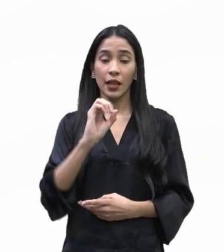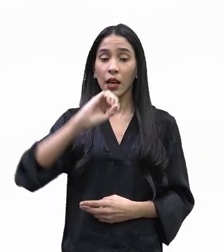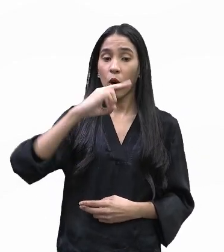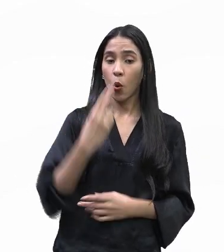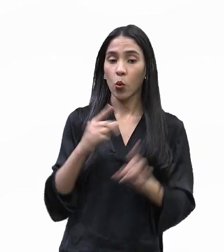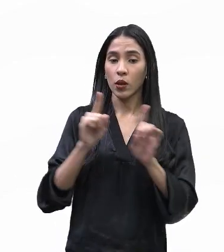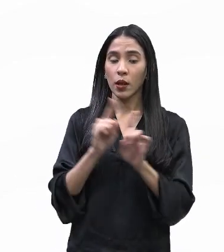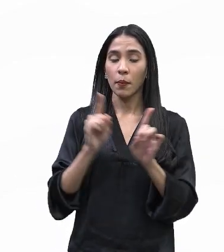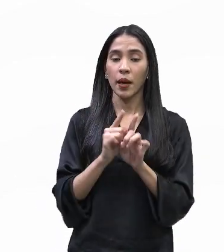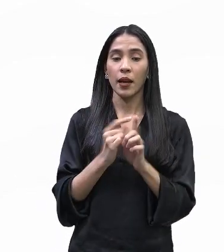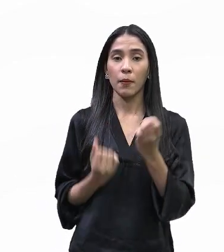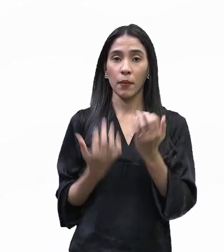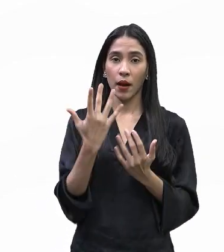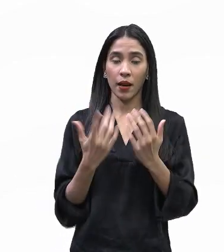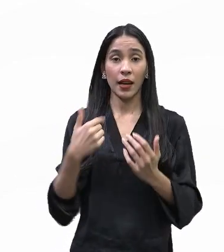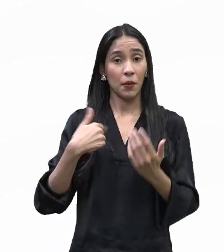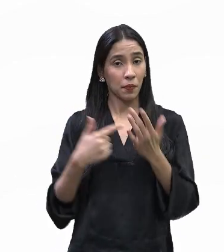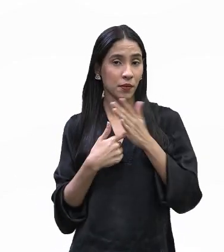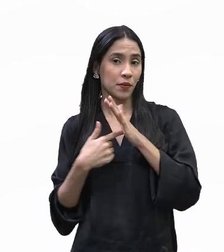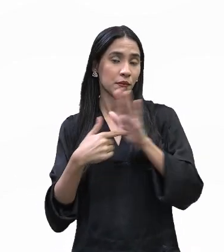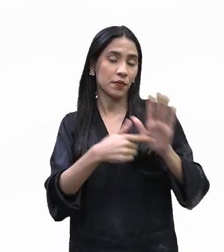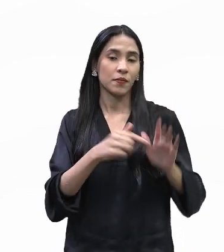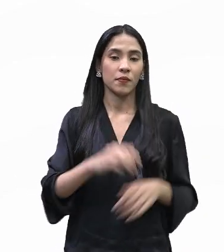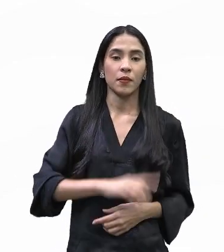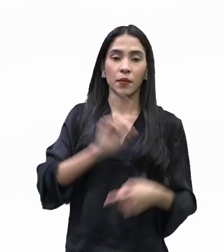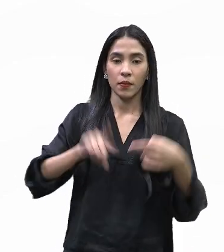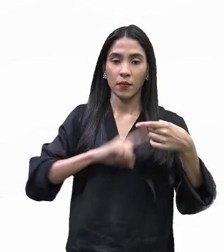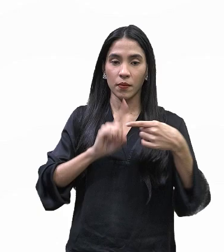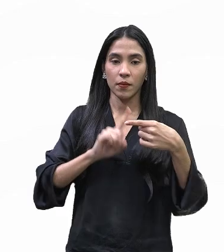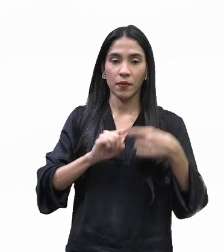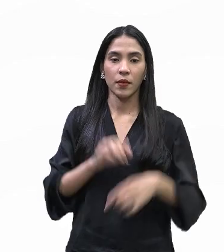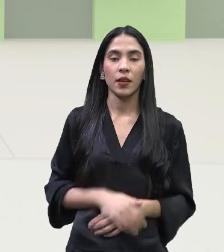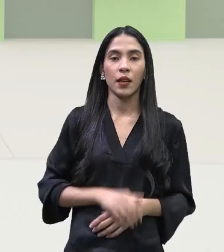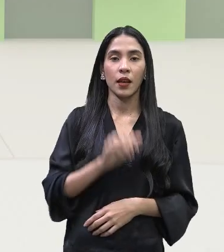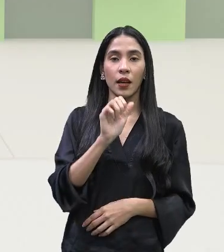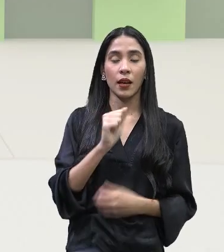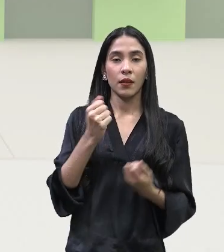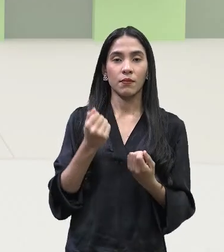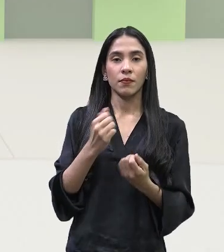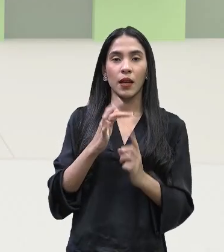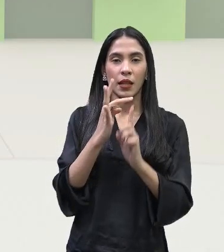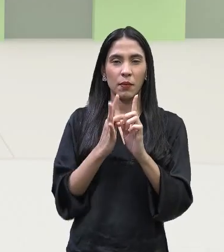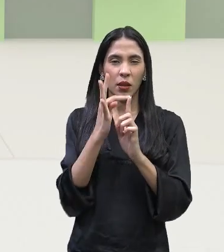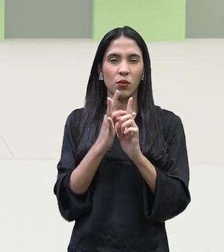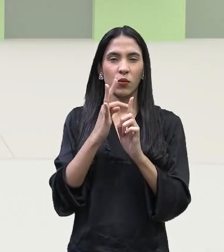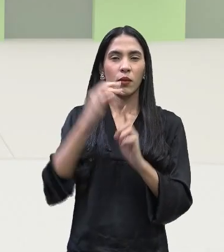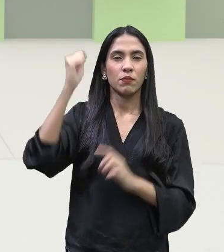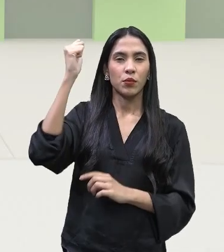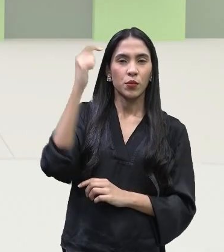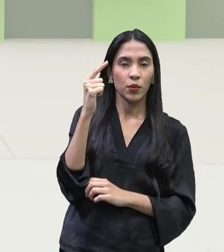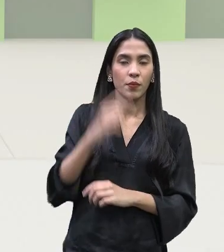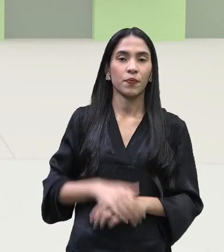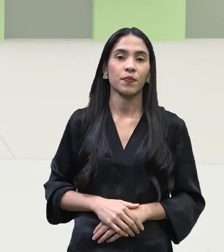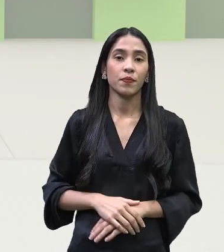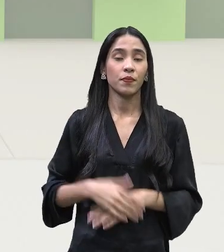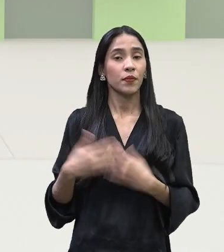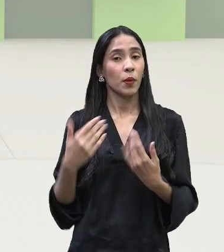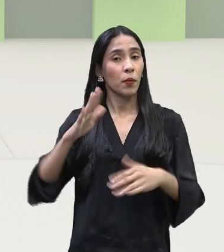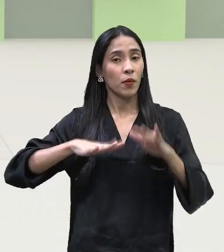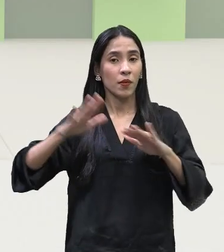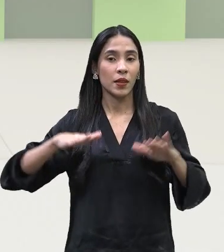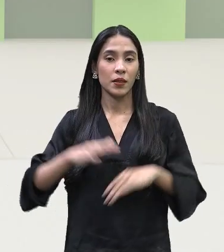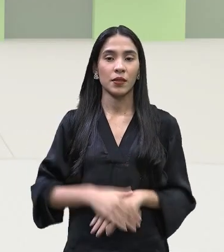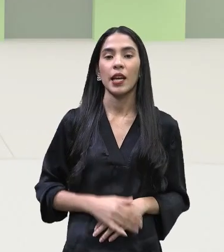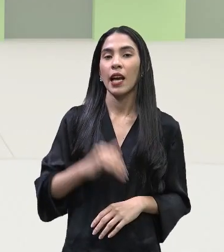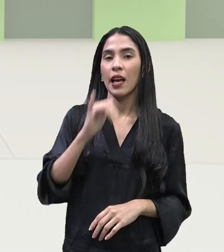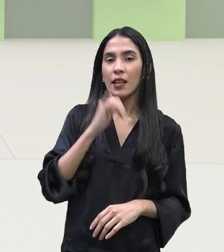apresentar algumas delas para vocês, começando com o aquecimento solar, né? E o aquecimento solar, provavelmente, é